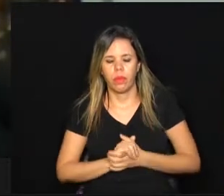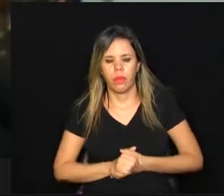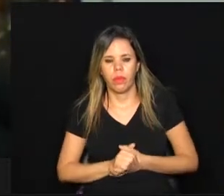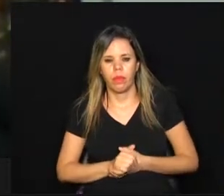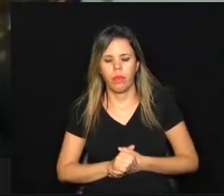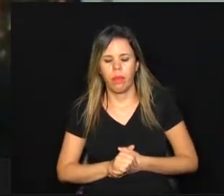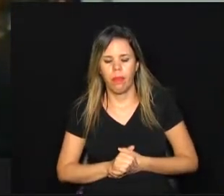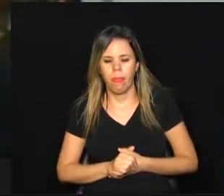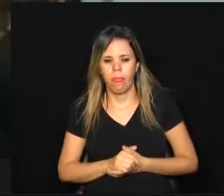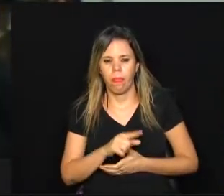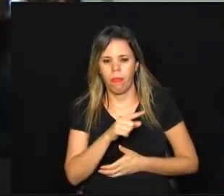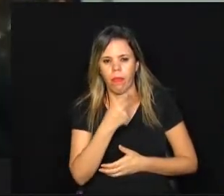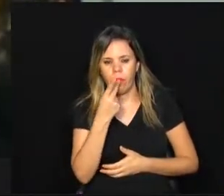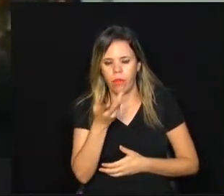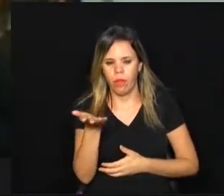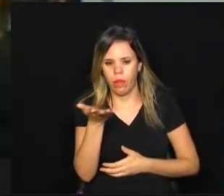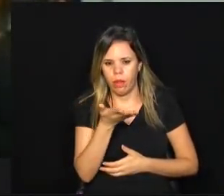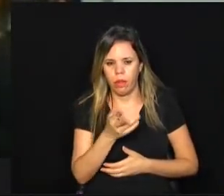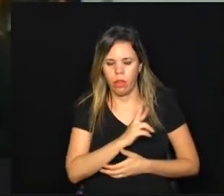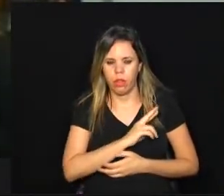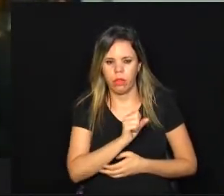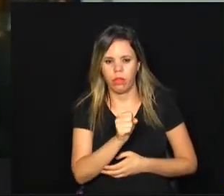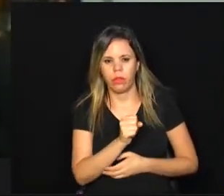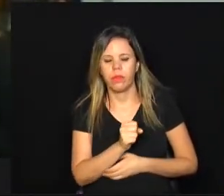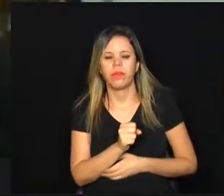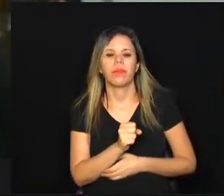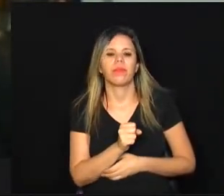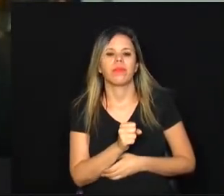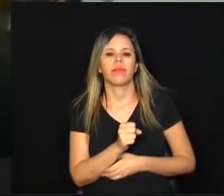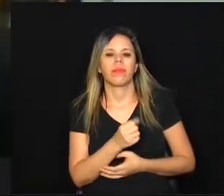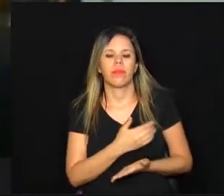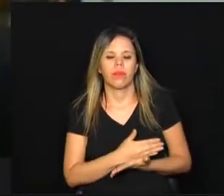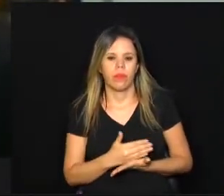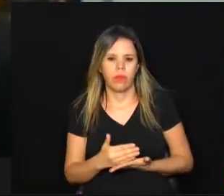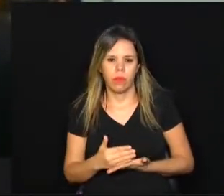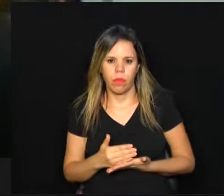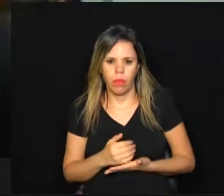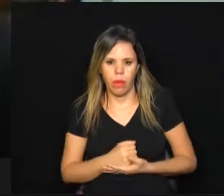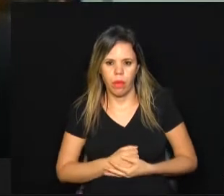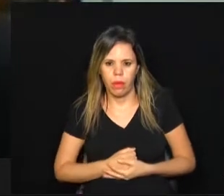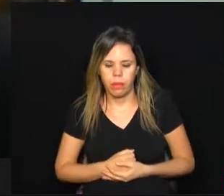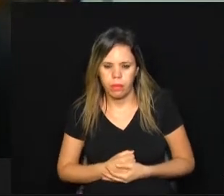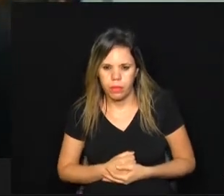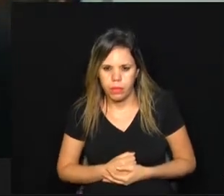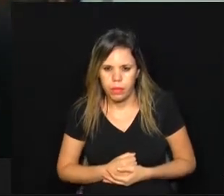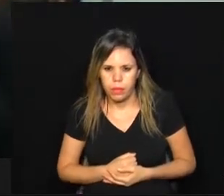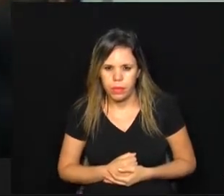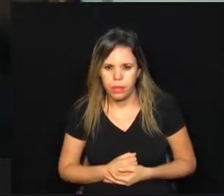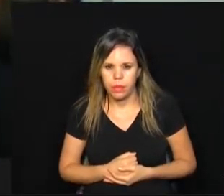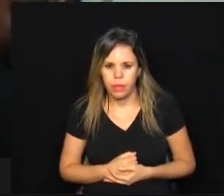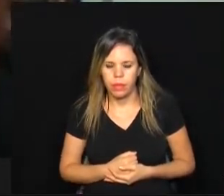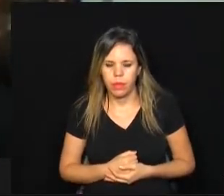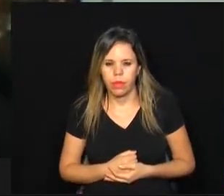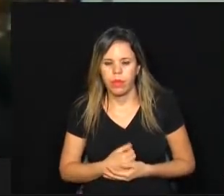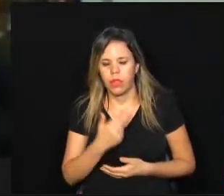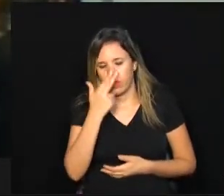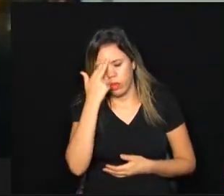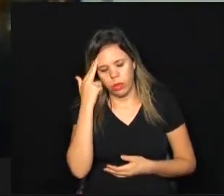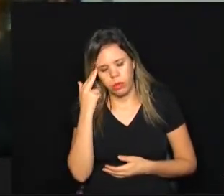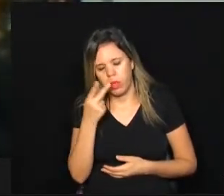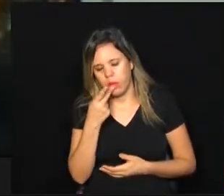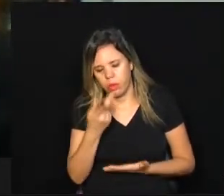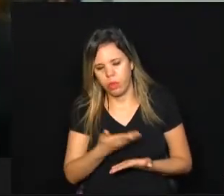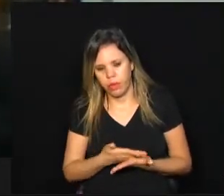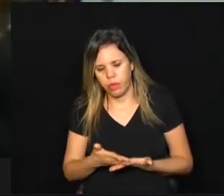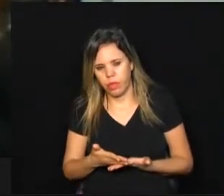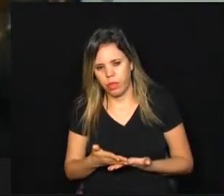fala que vocês, o Rossini, você iniciaram, né, inclusive o Gabriel também, que é